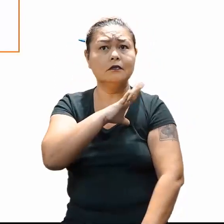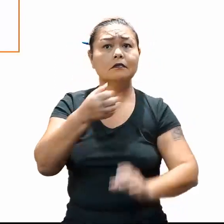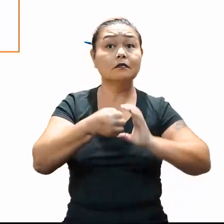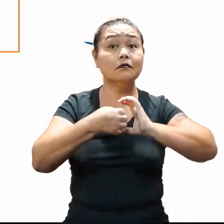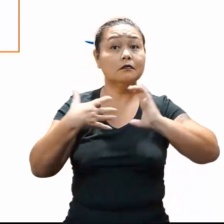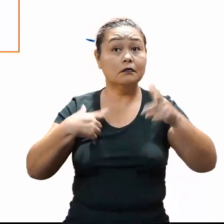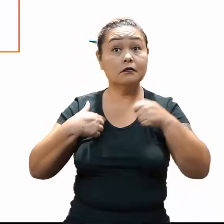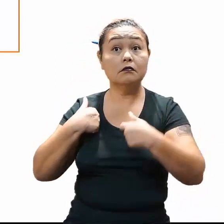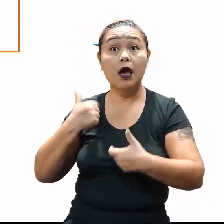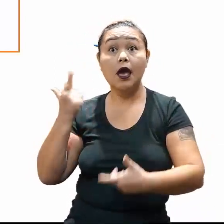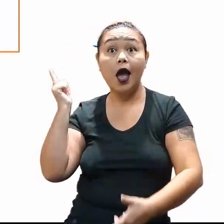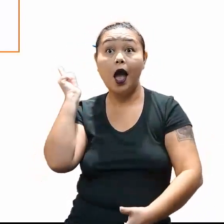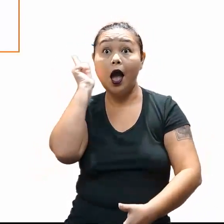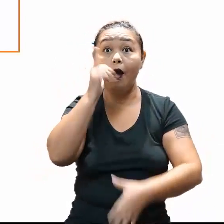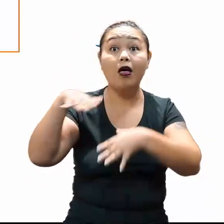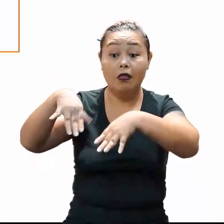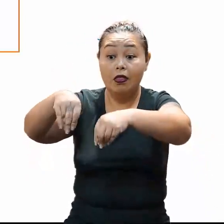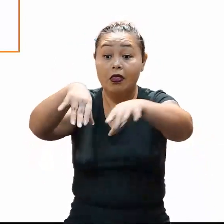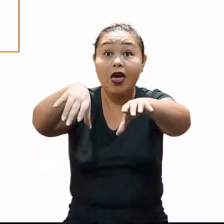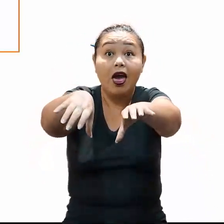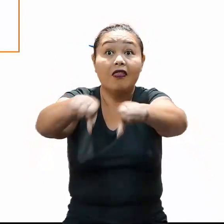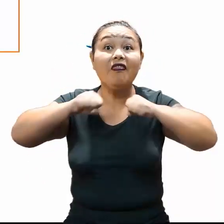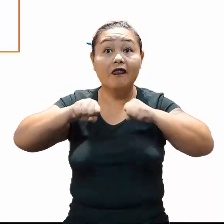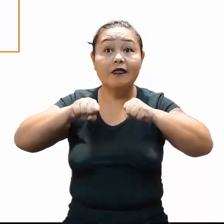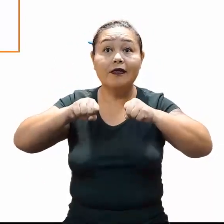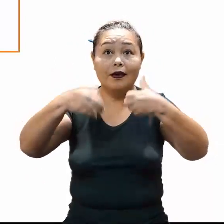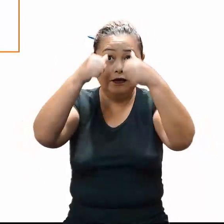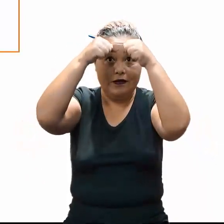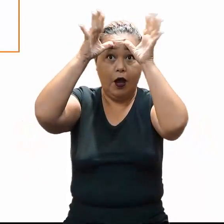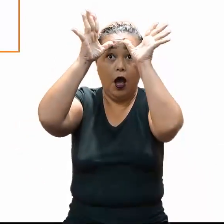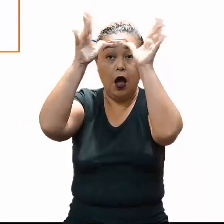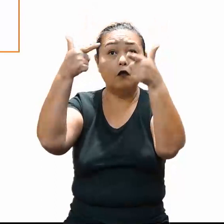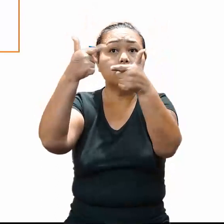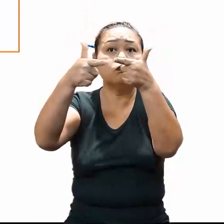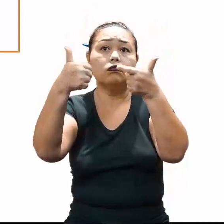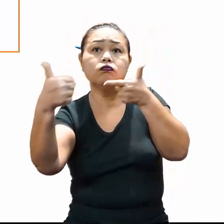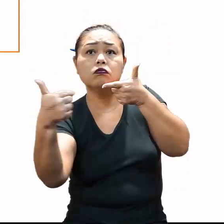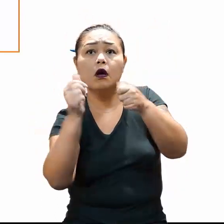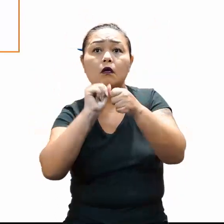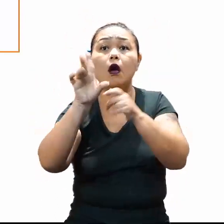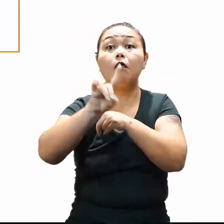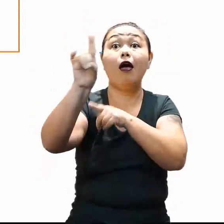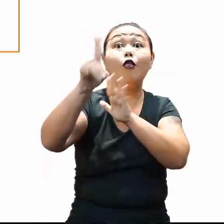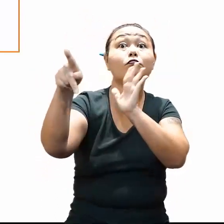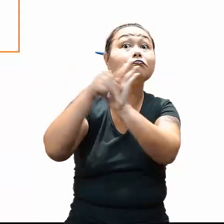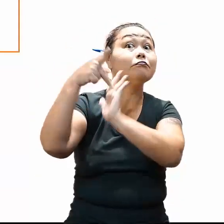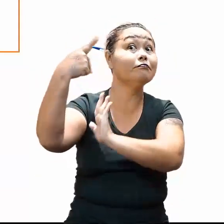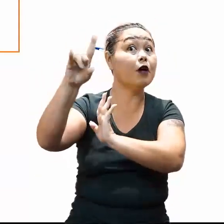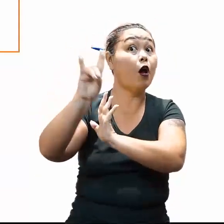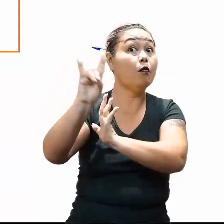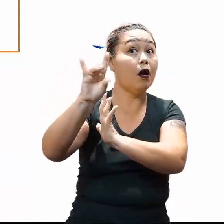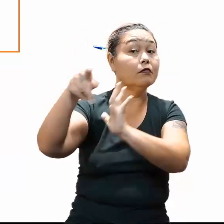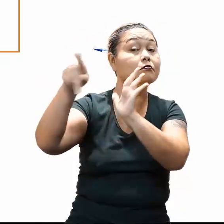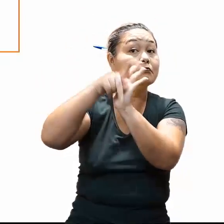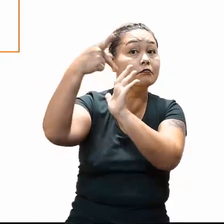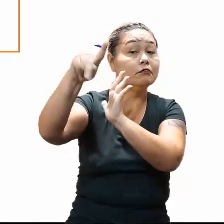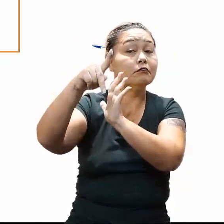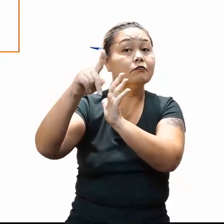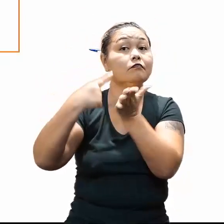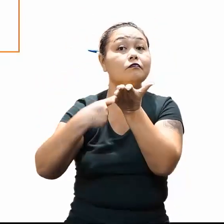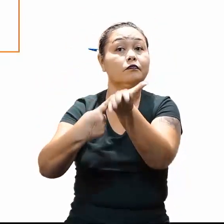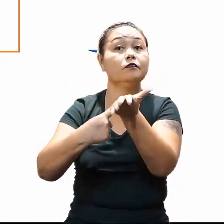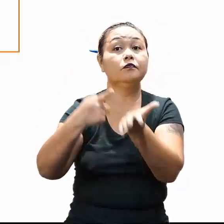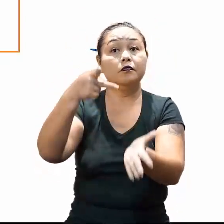da conquista do Acre, pelo conflito com a Bolívia. O Acre que pertencia à Bolívia. O Tratado